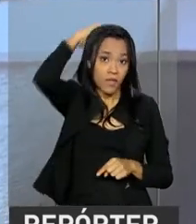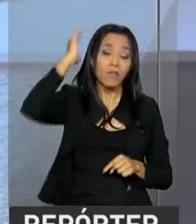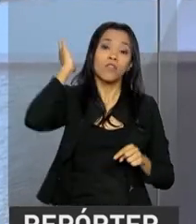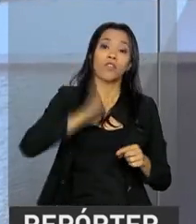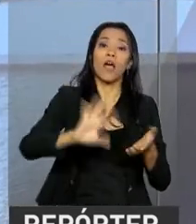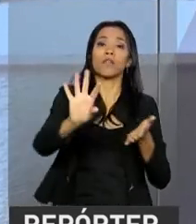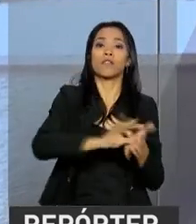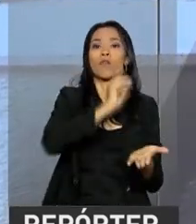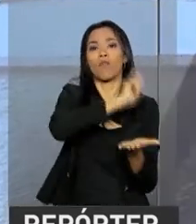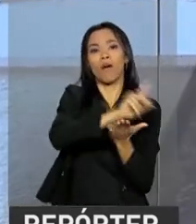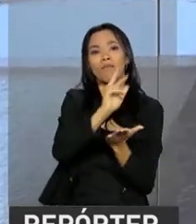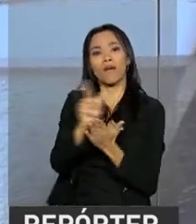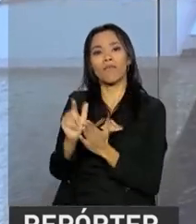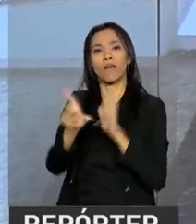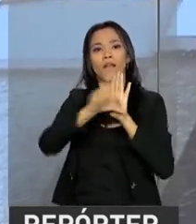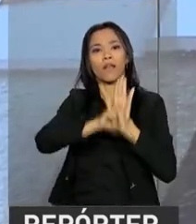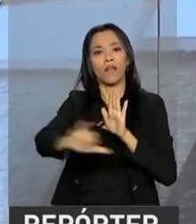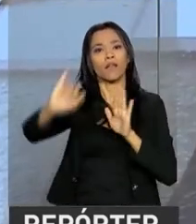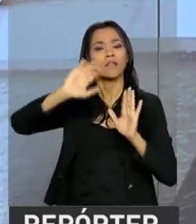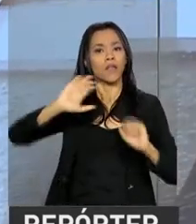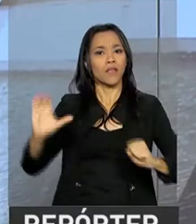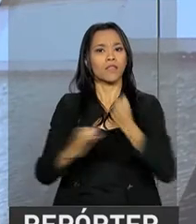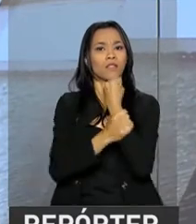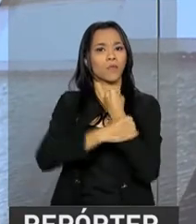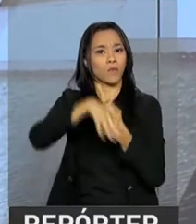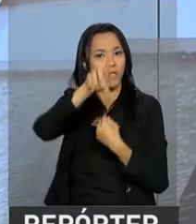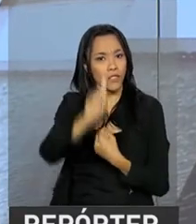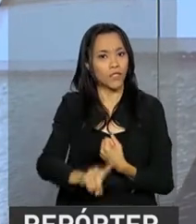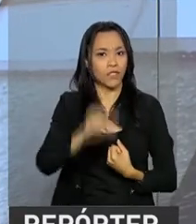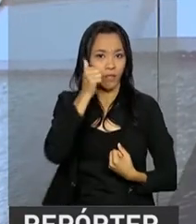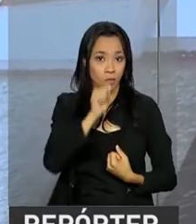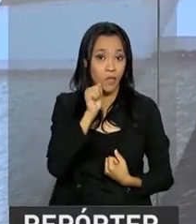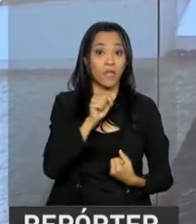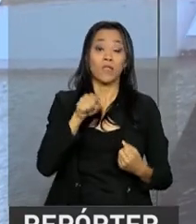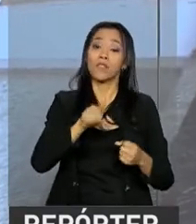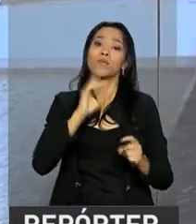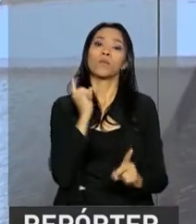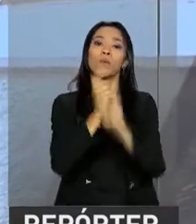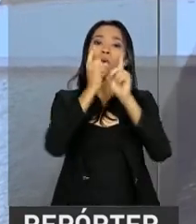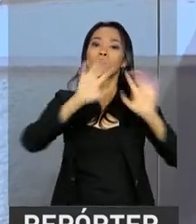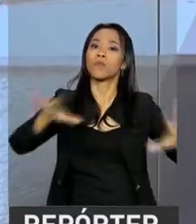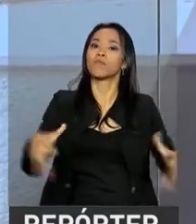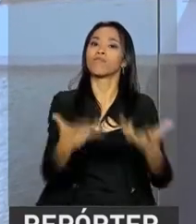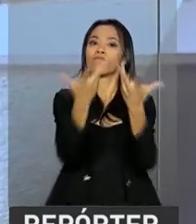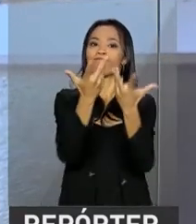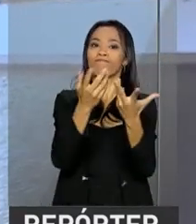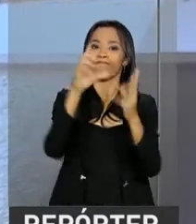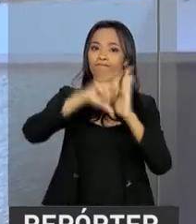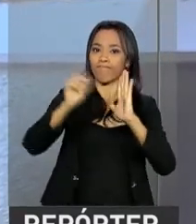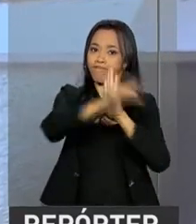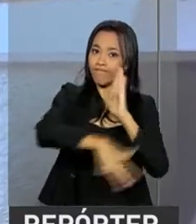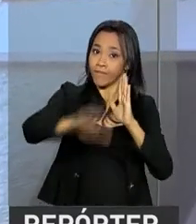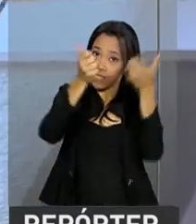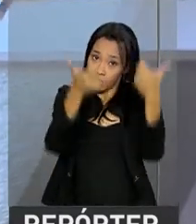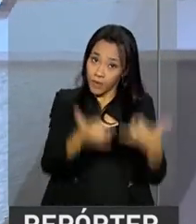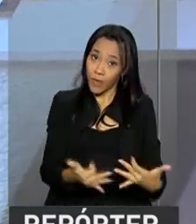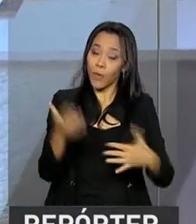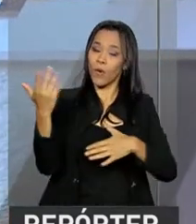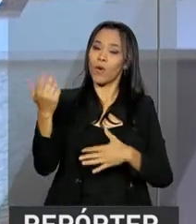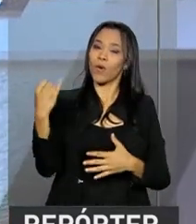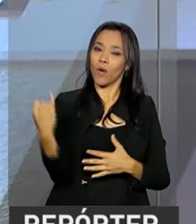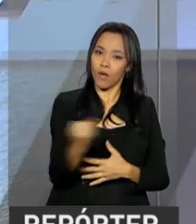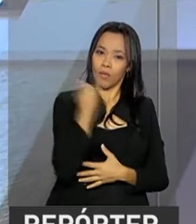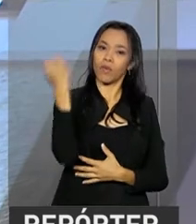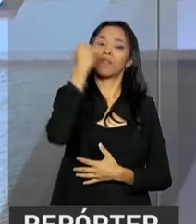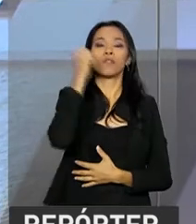de leis que garante mais direitos às mulheres durante cerimônia no palácio do planalto temer destacou o papel das mulheres para o desenvolvimento